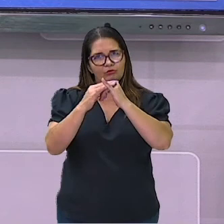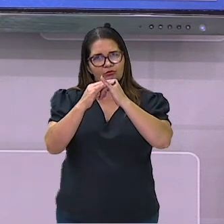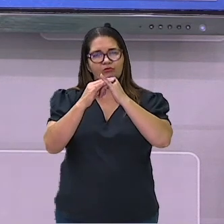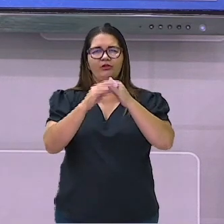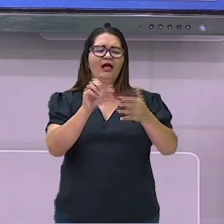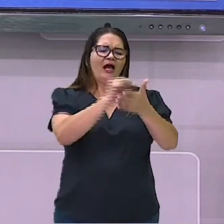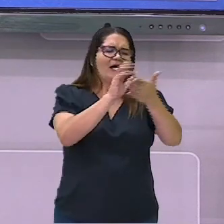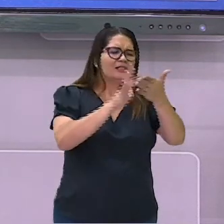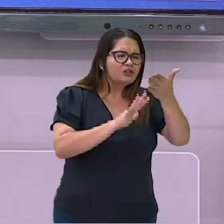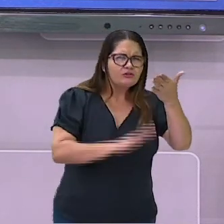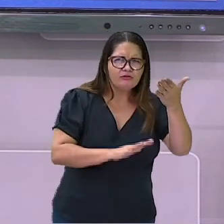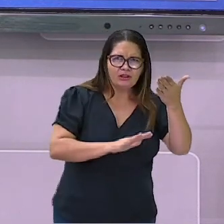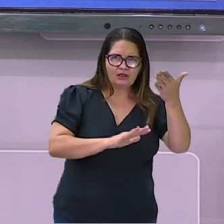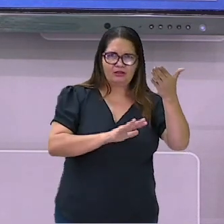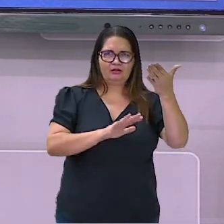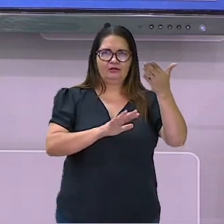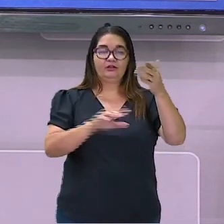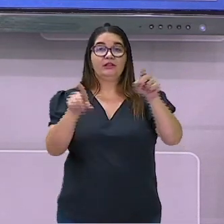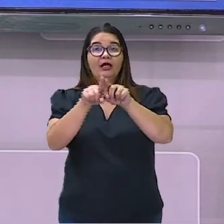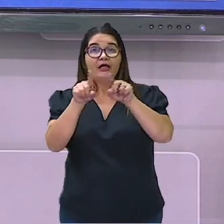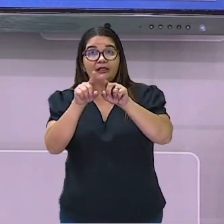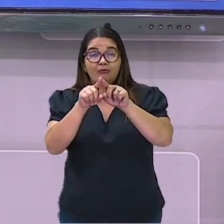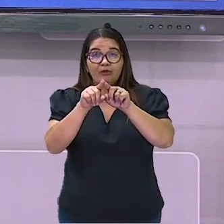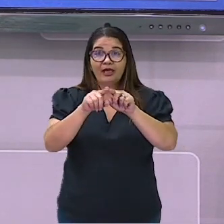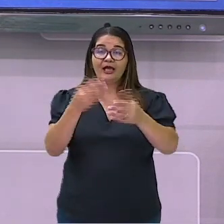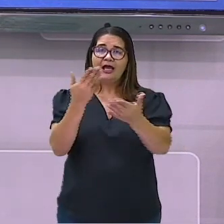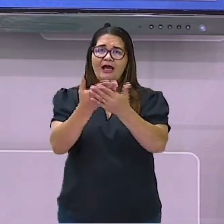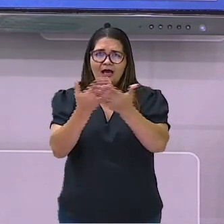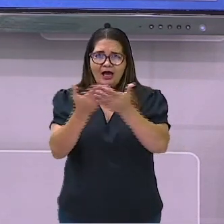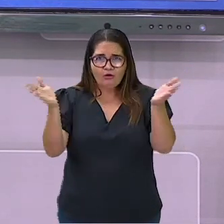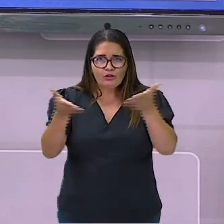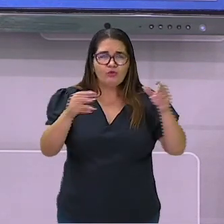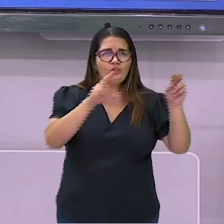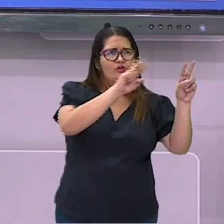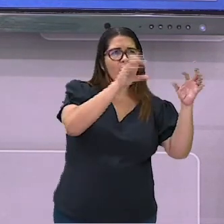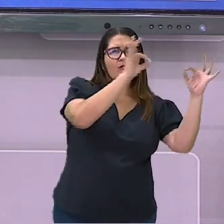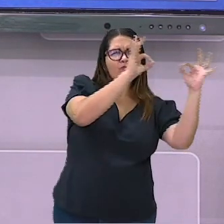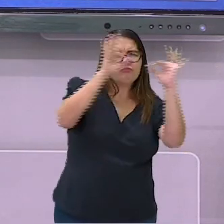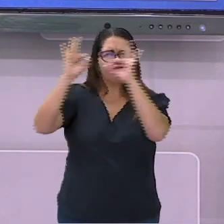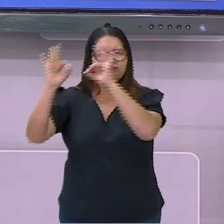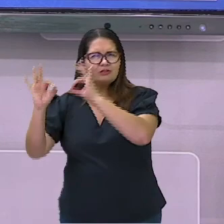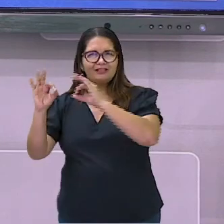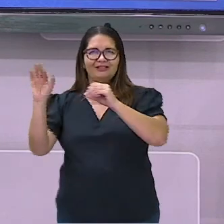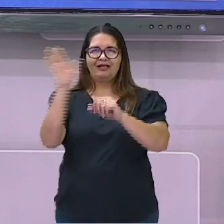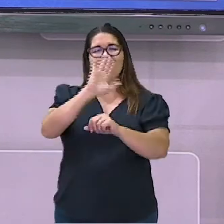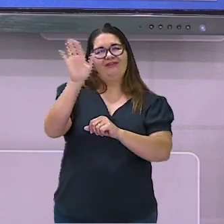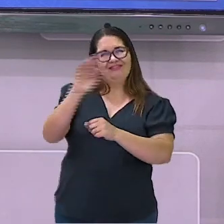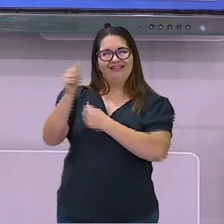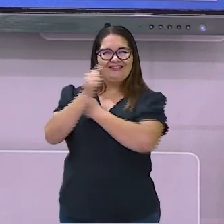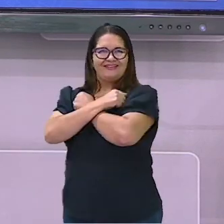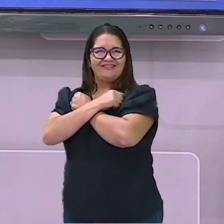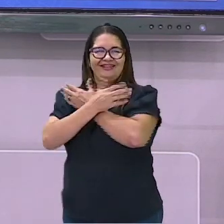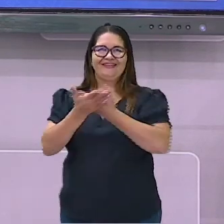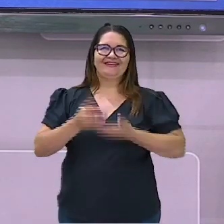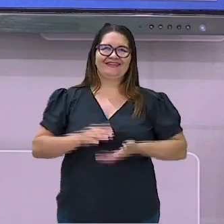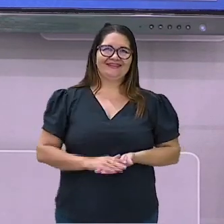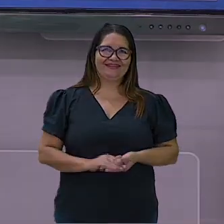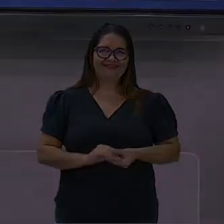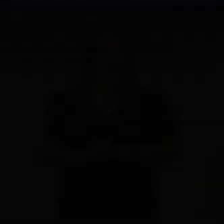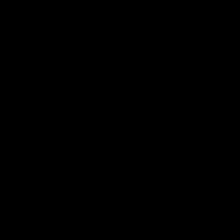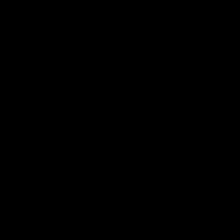reveja essa aula, deixe um like, faça a sua contribuição. Um abraço e até a próxima aula.